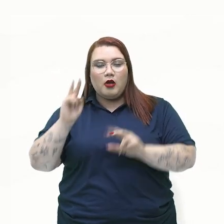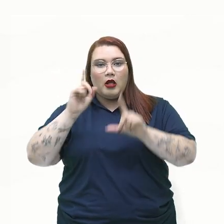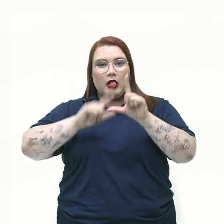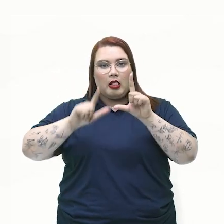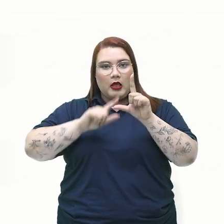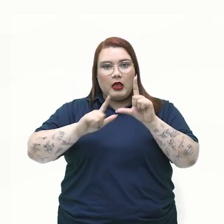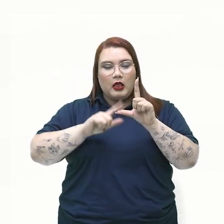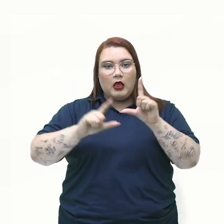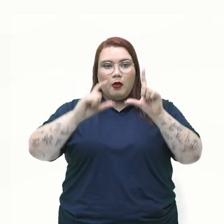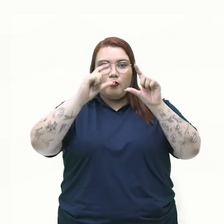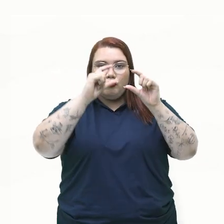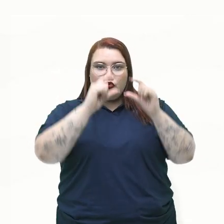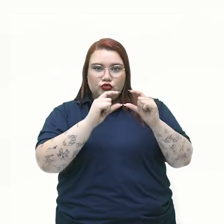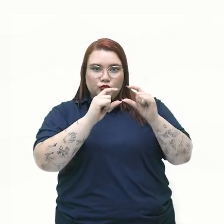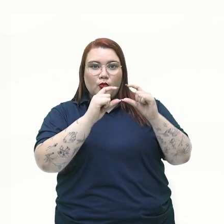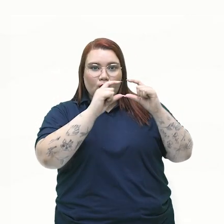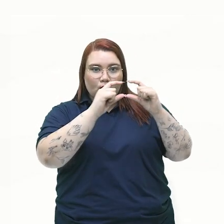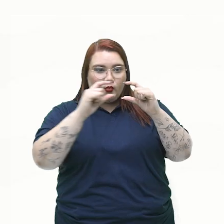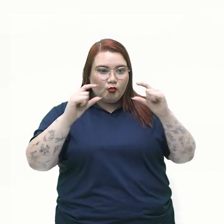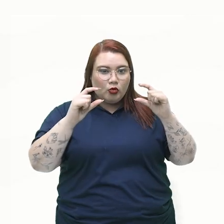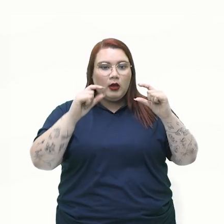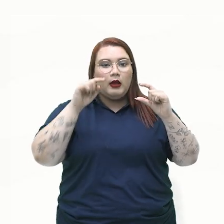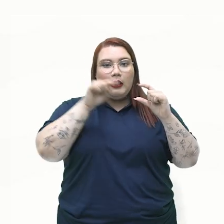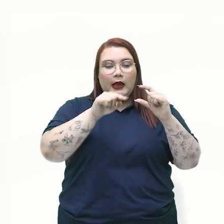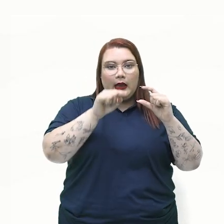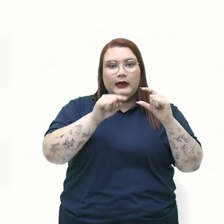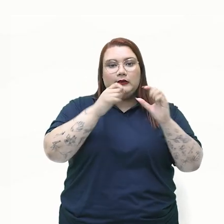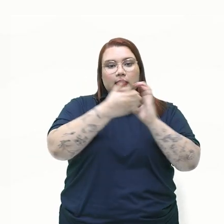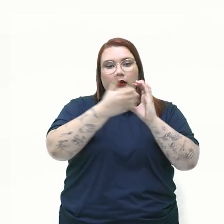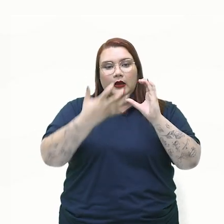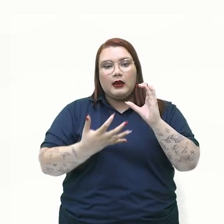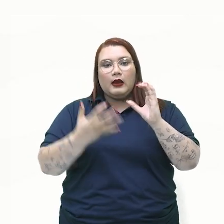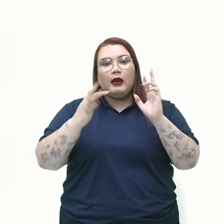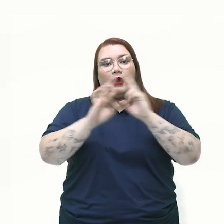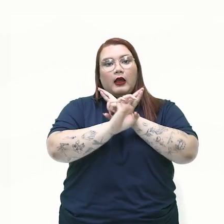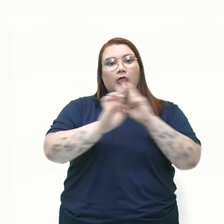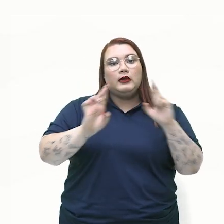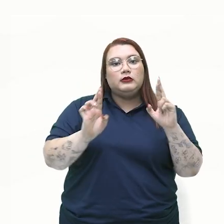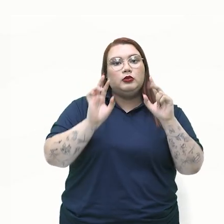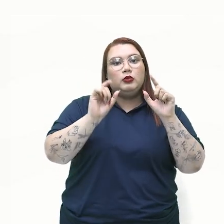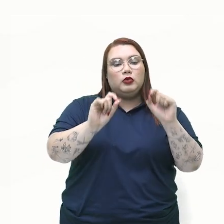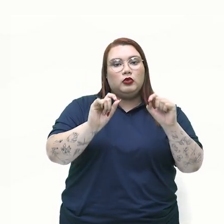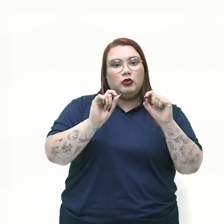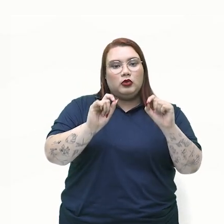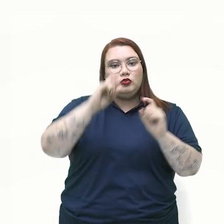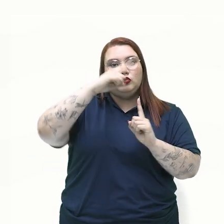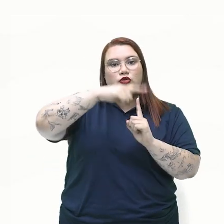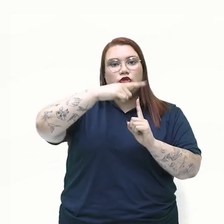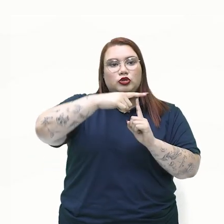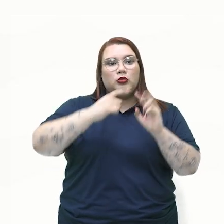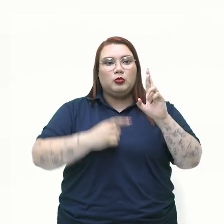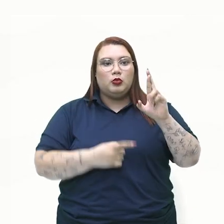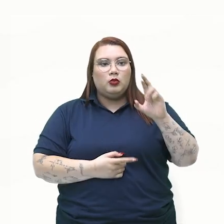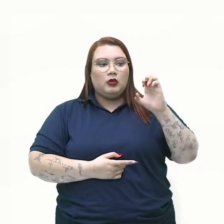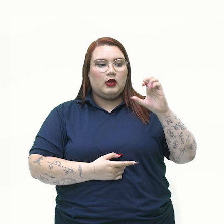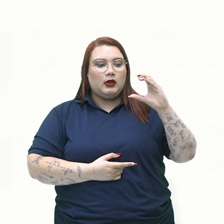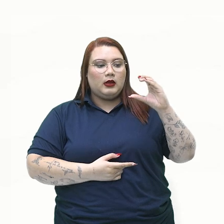em minúsculo, vocês vão identificar que essa característica está relacionada a um gene